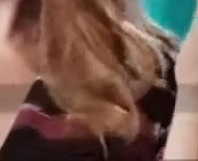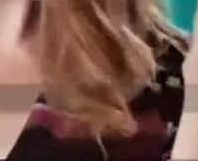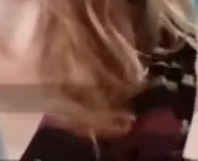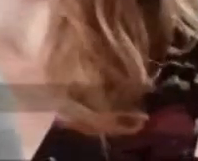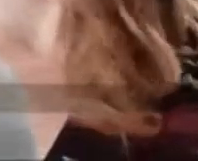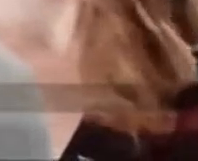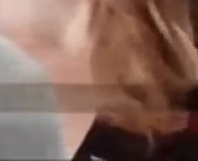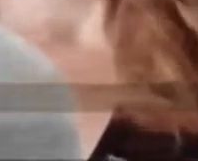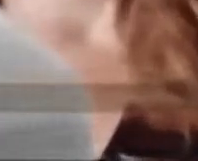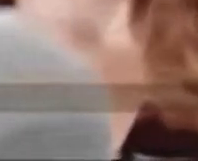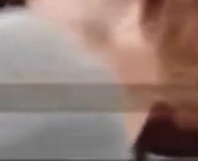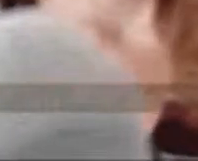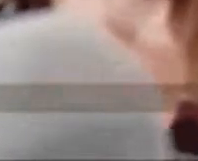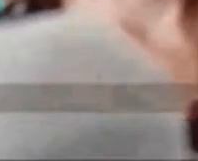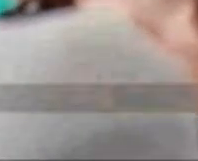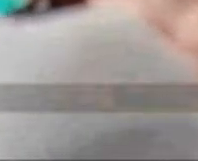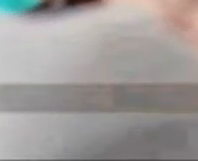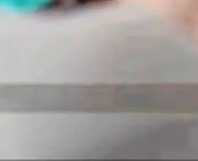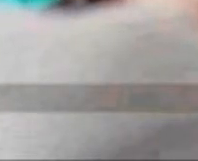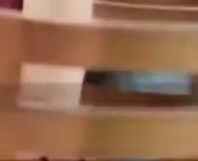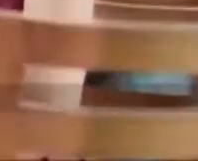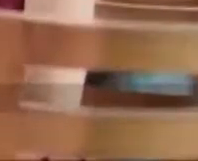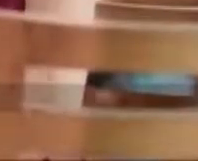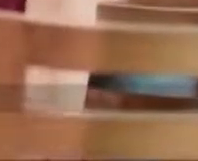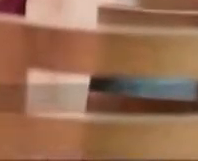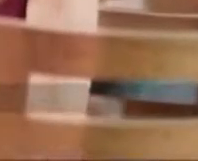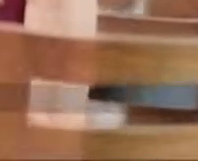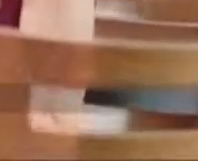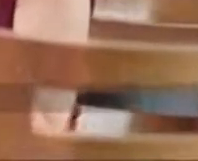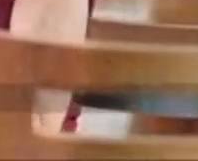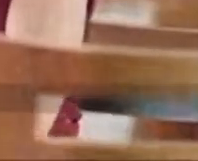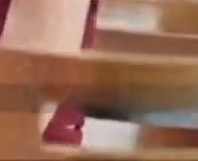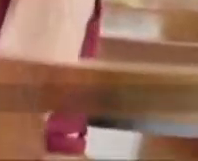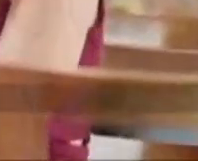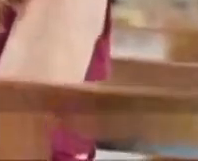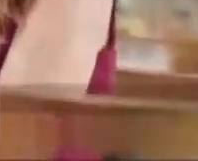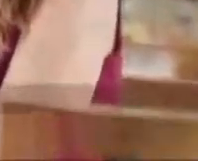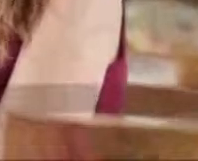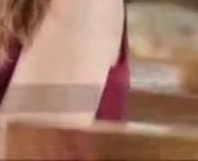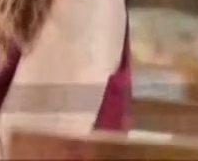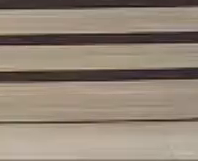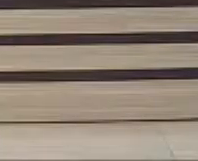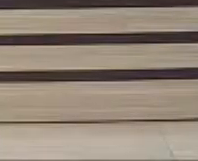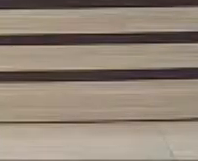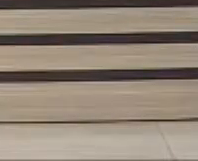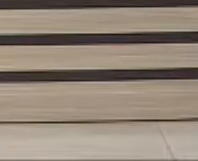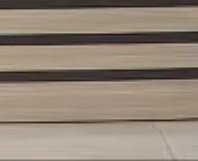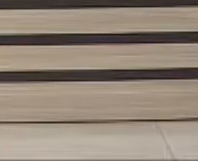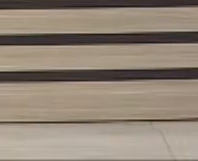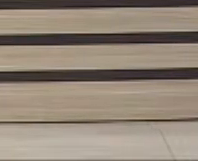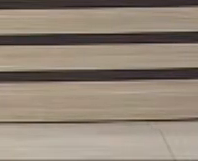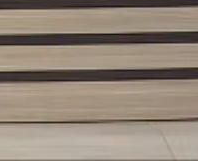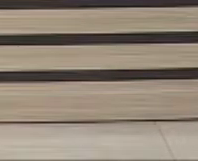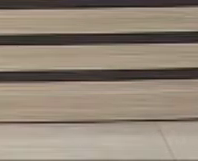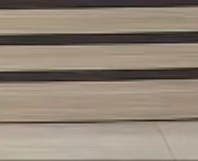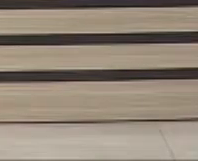filhos aprendem muito com a gente. Mas mais que seguir os nossos passos, eles precisam aprender a...